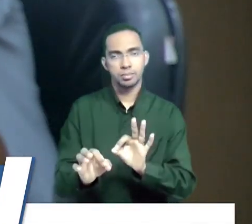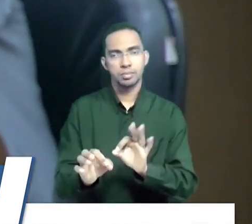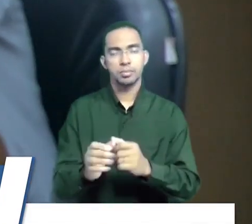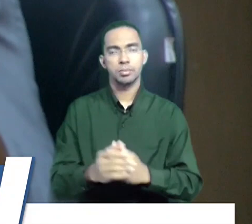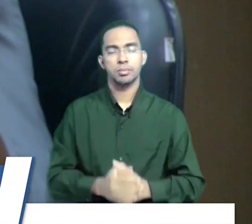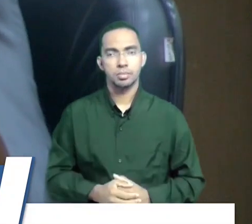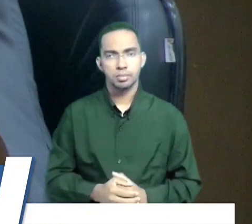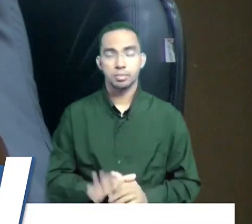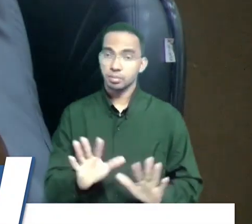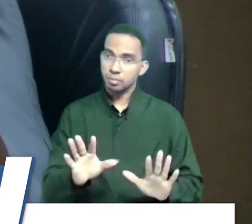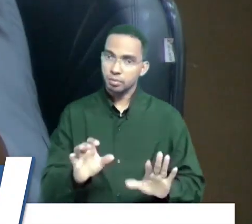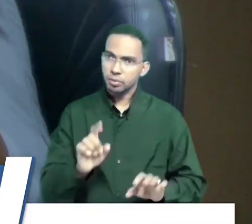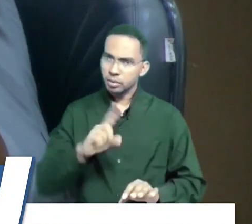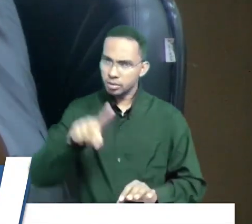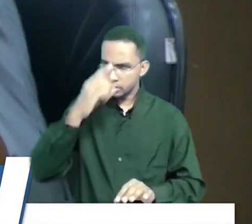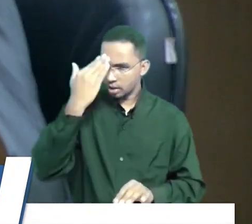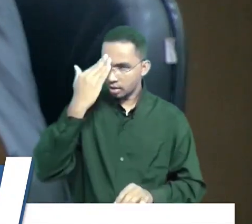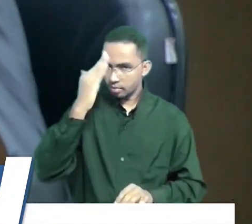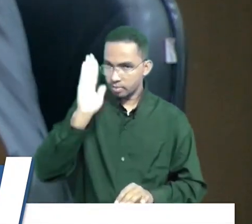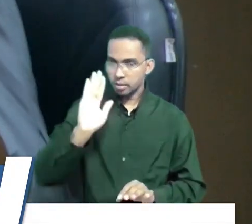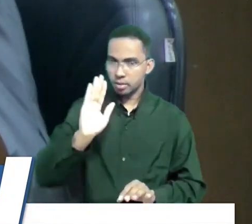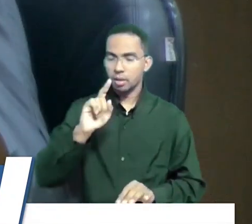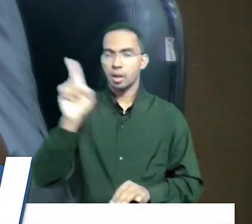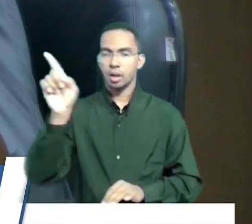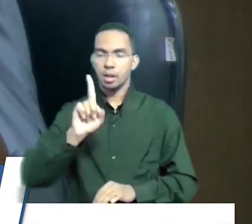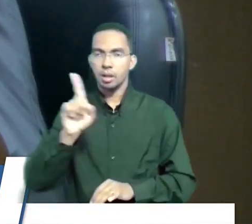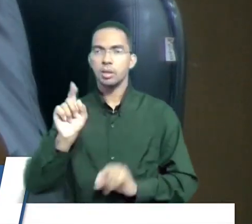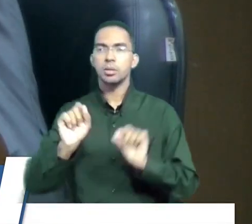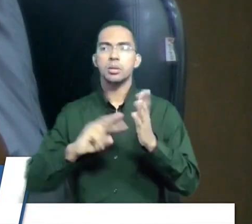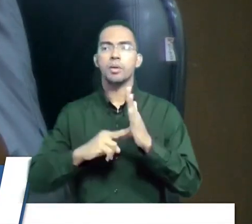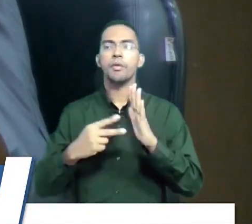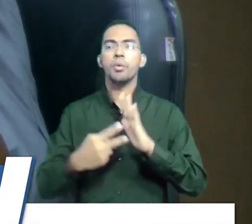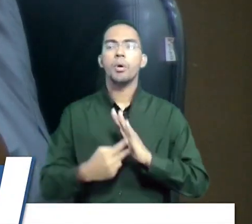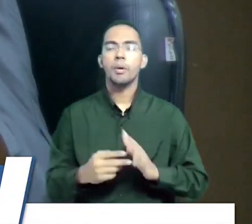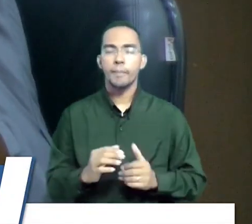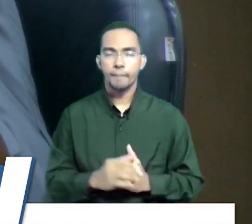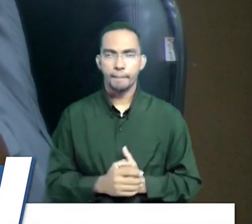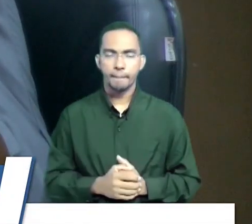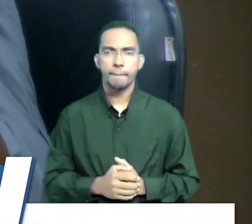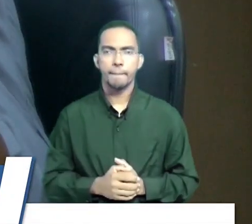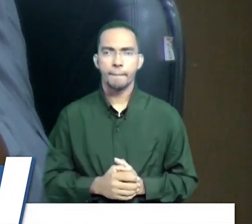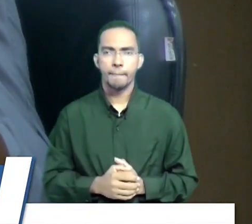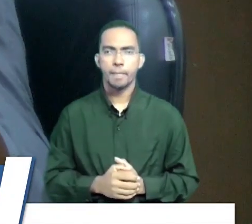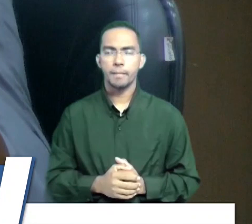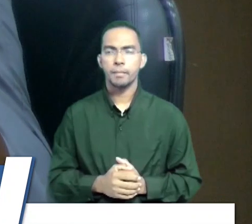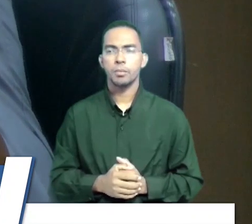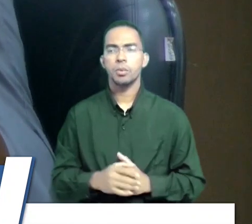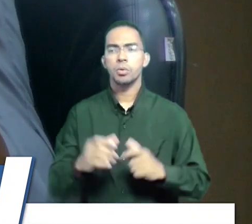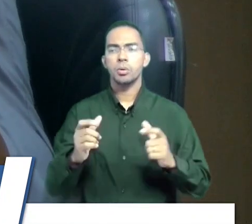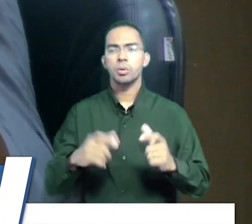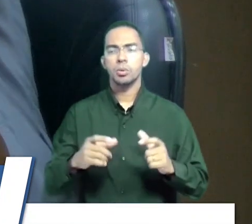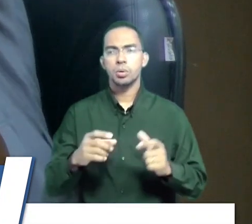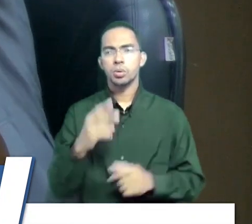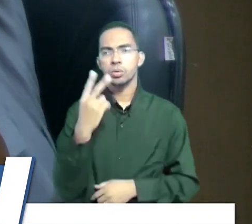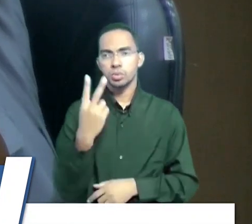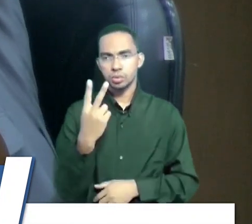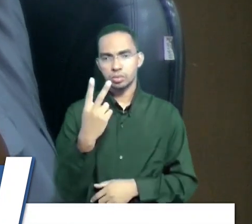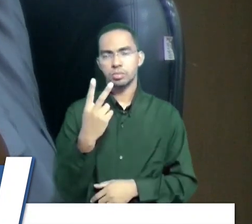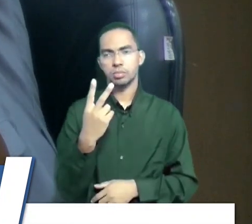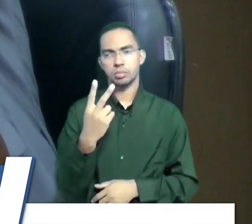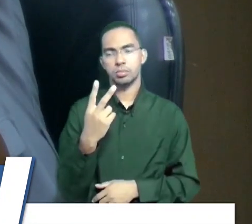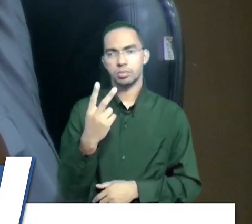só para ter noção, aquilo ali é um recipiente de 2 litros.